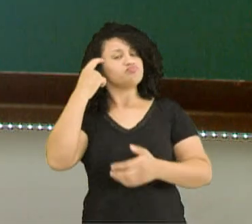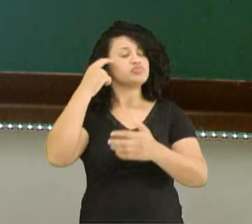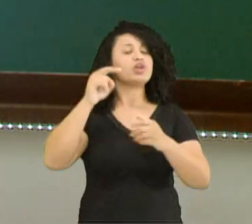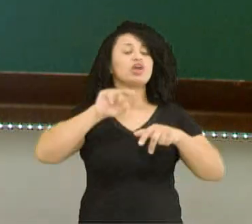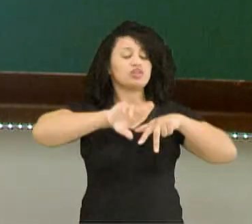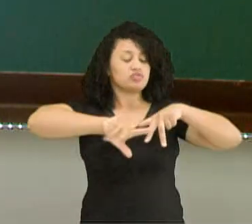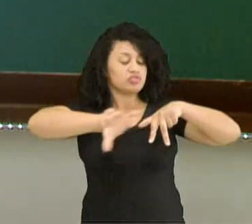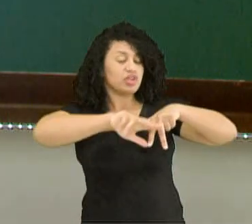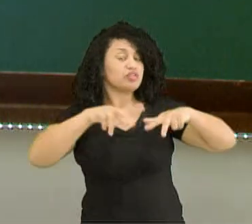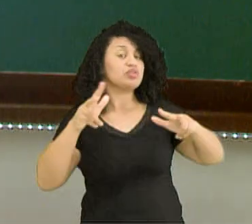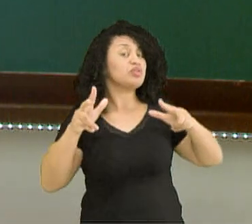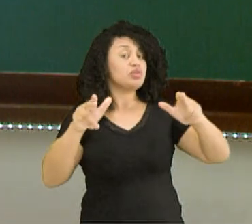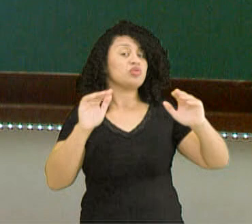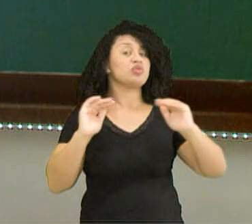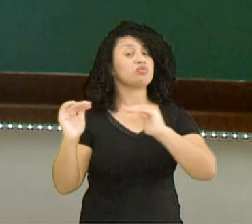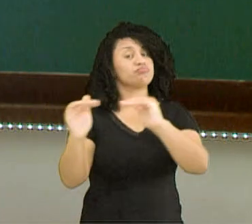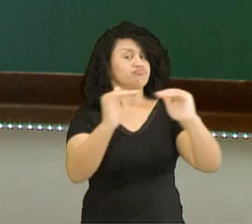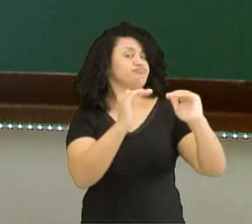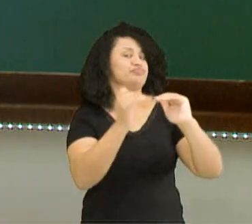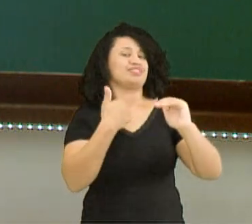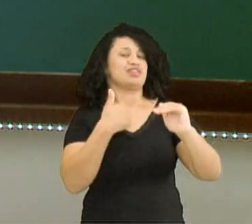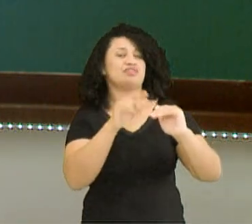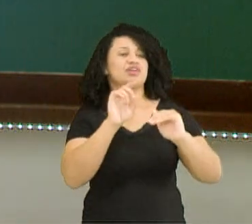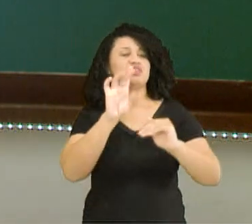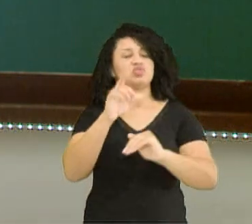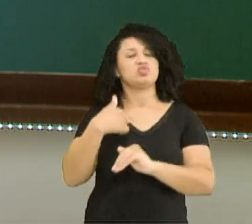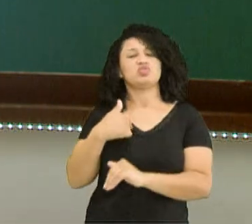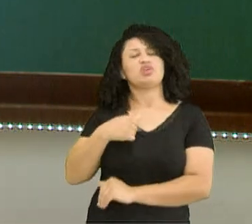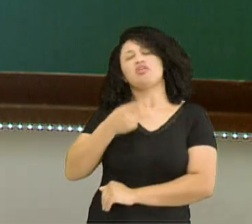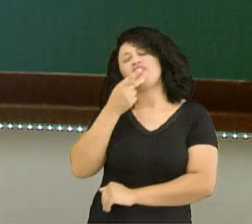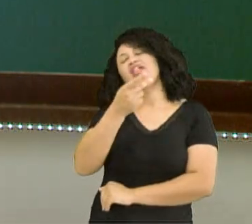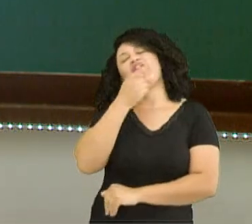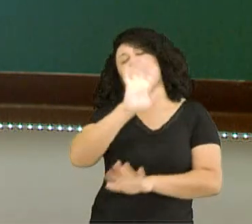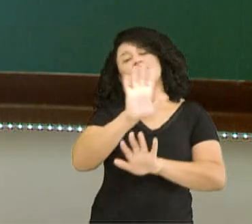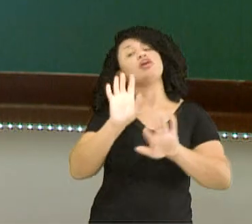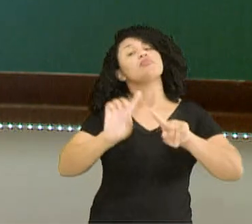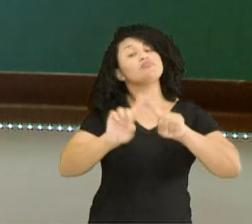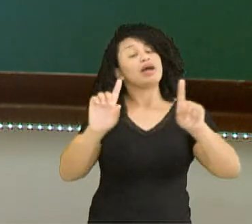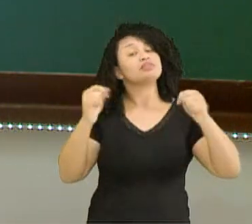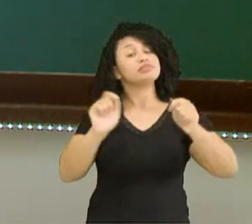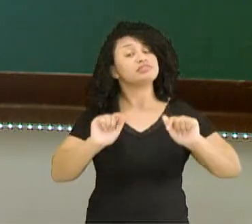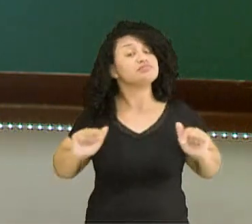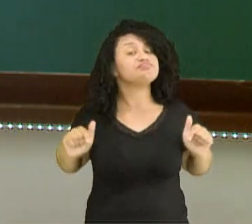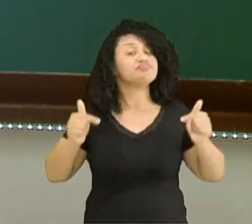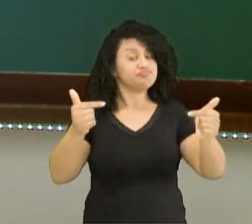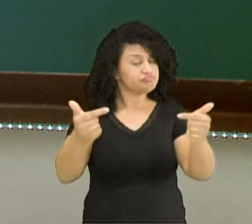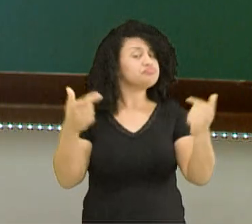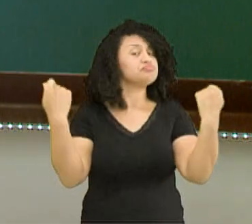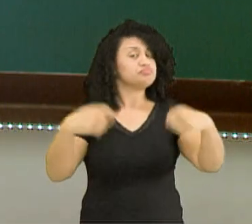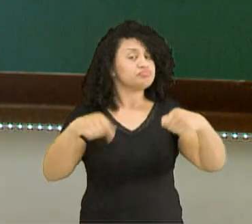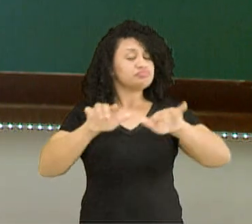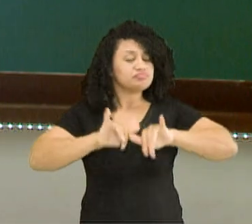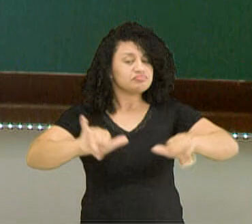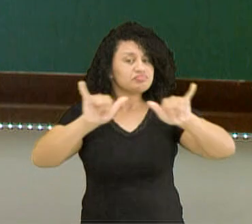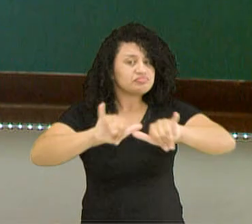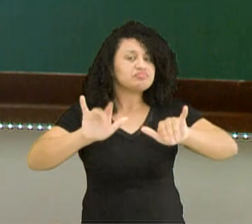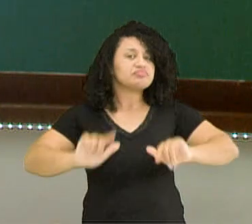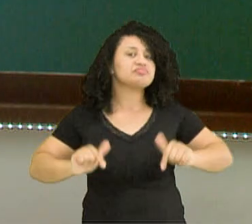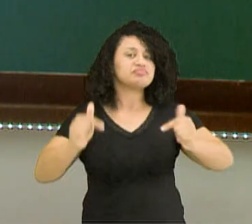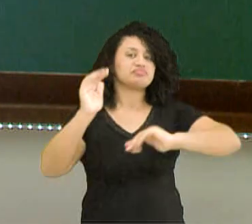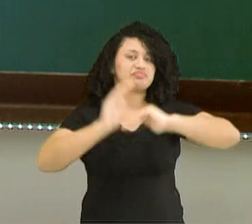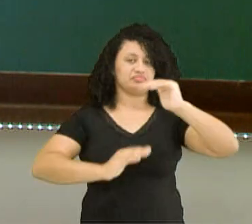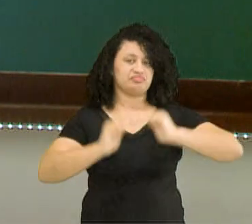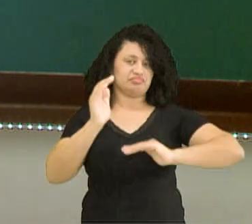de gênero e não ficar apenas no talk about, não só falar, e fazer a campanha funcionar,